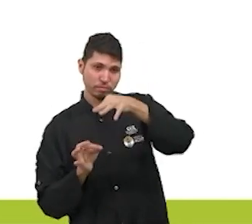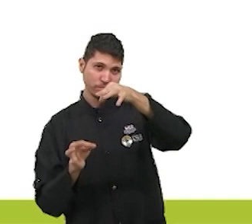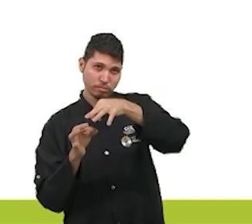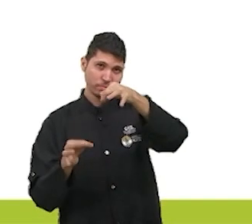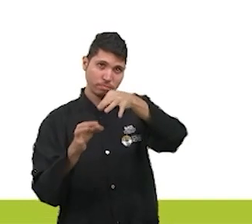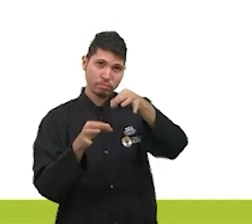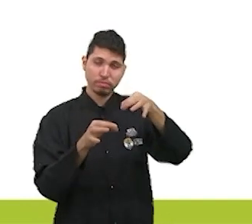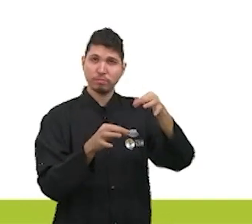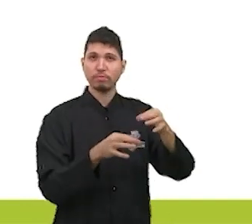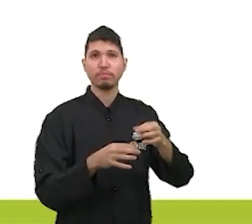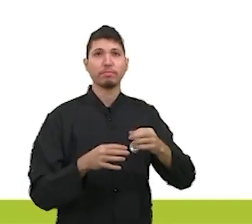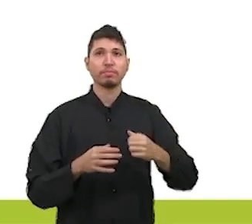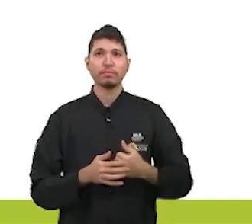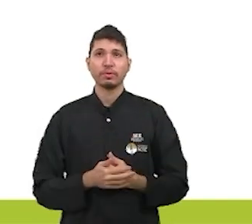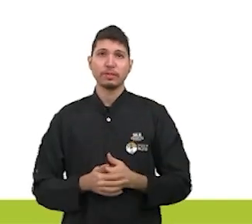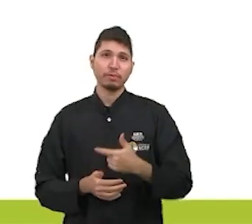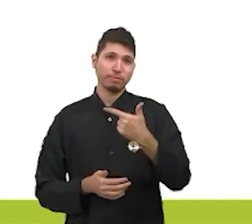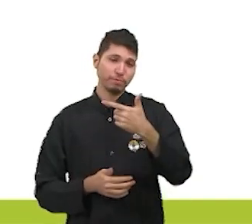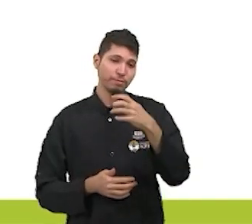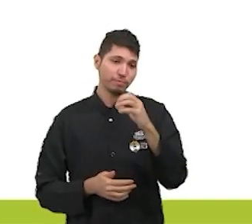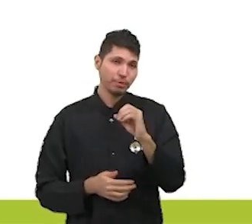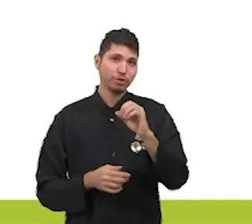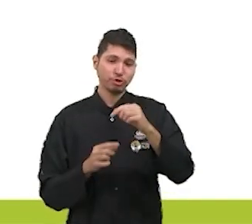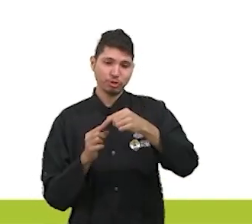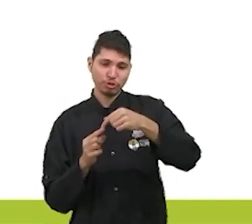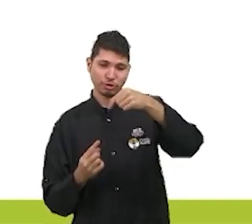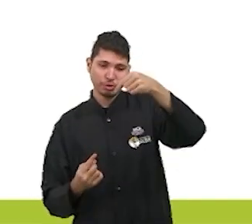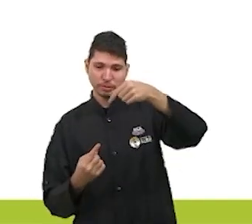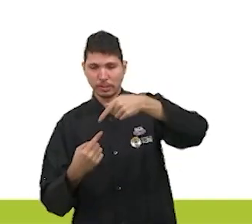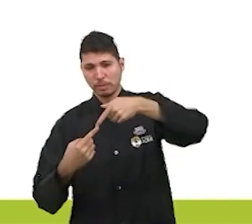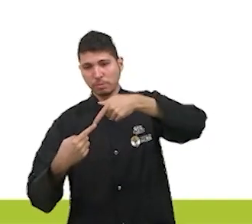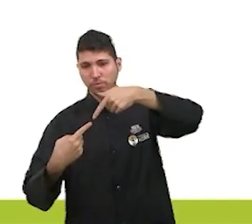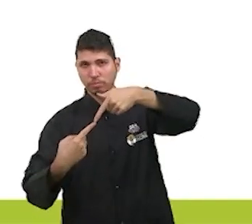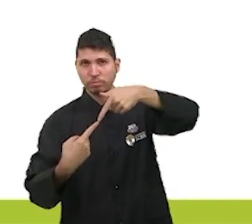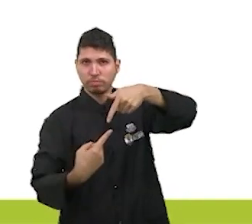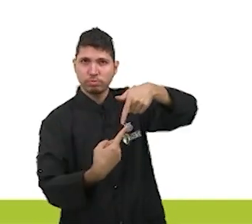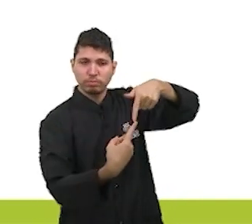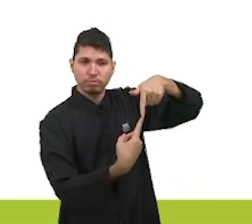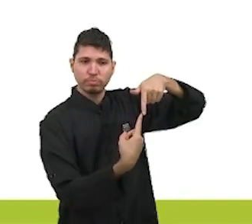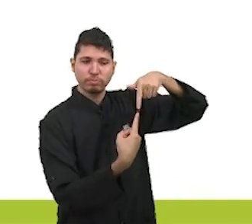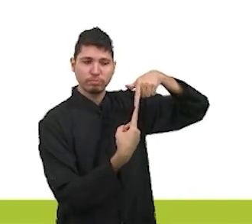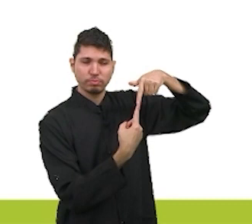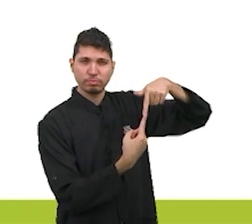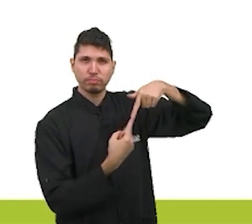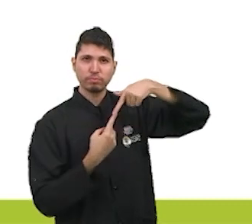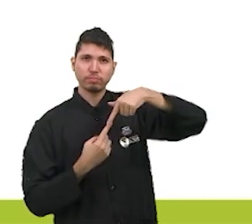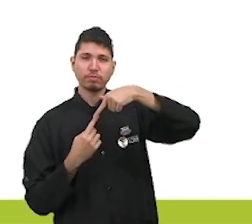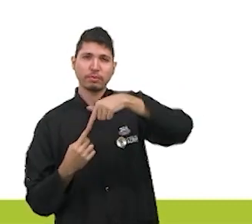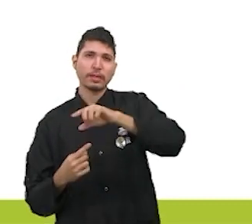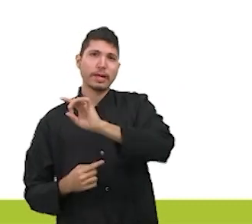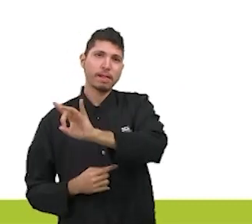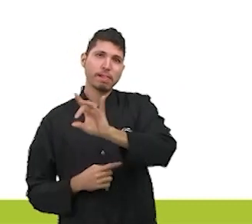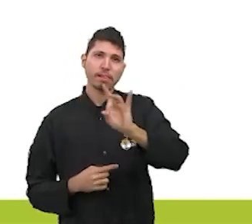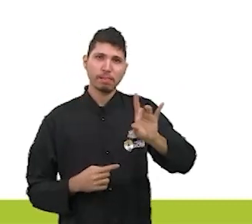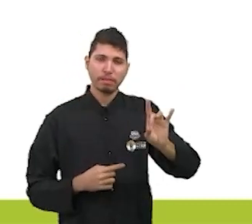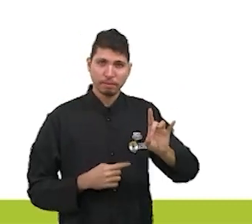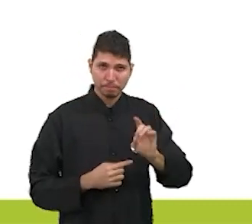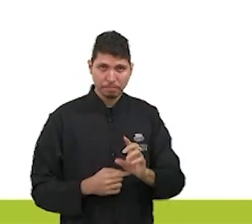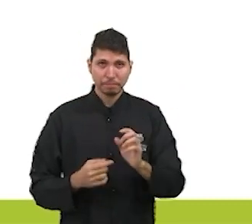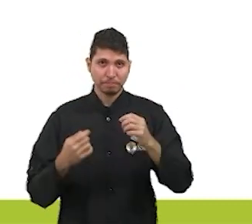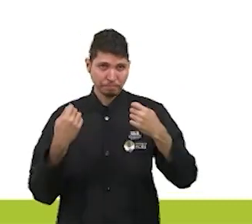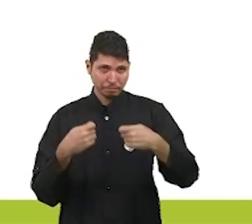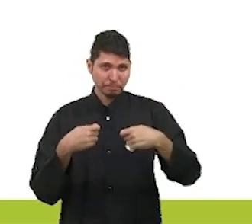20 cabos como esse, tá vendo? Se são 20 cabos como esse, cada mangueira tem que